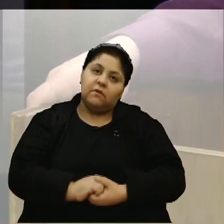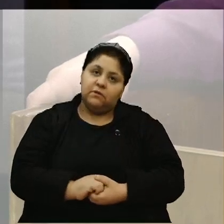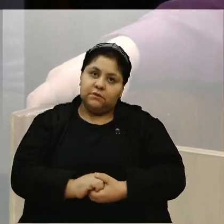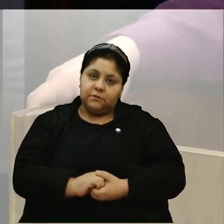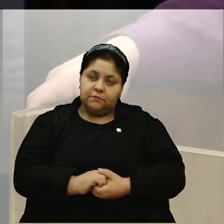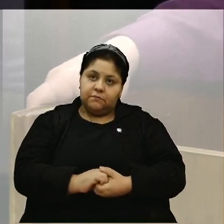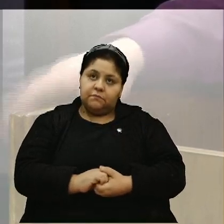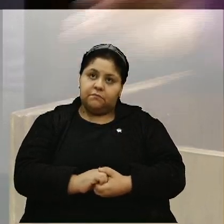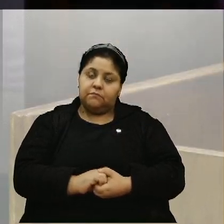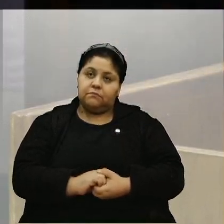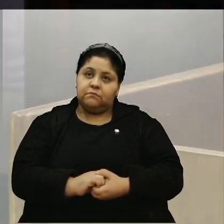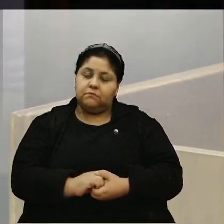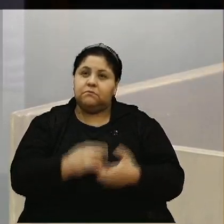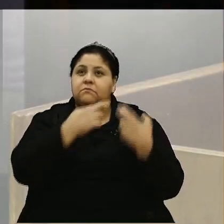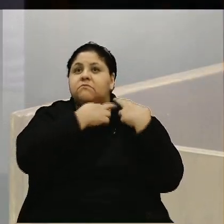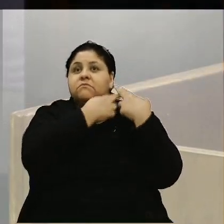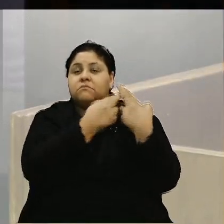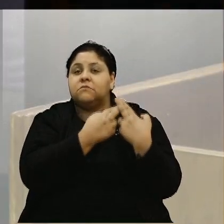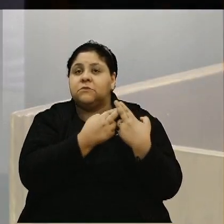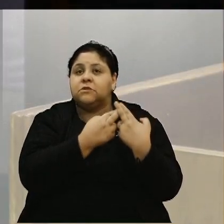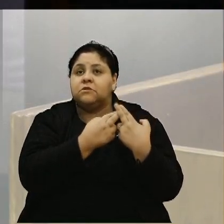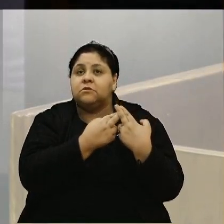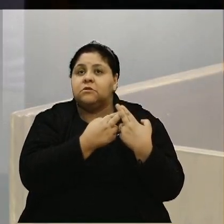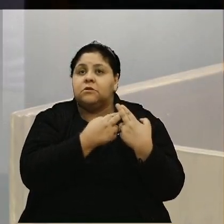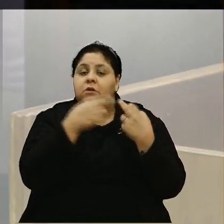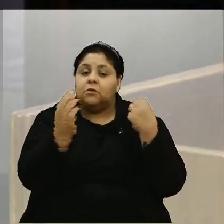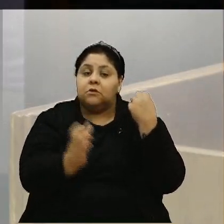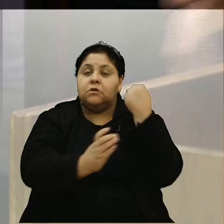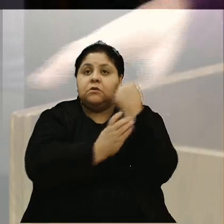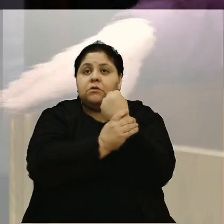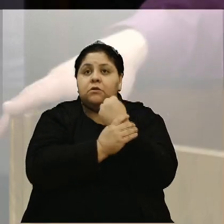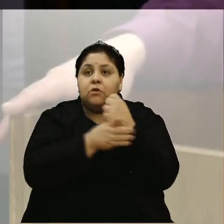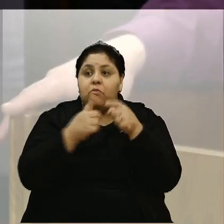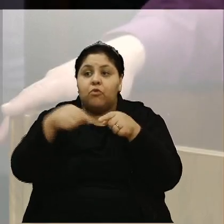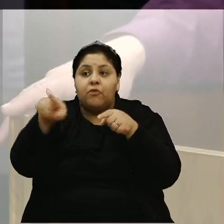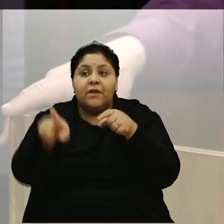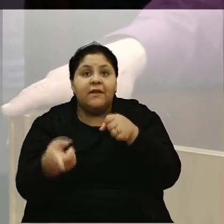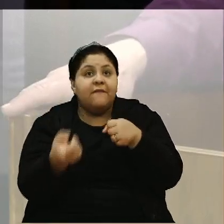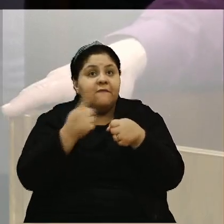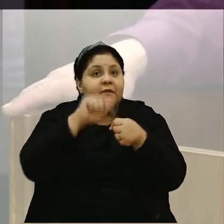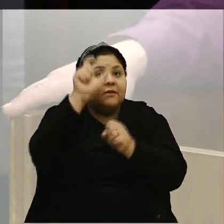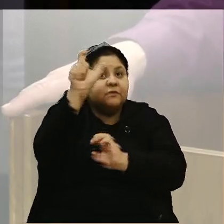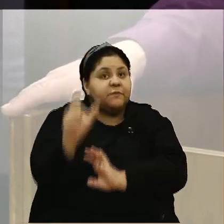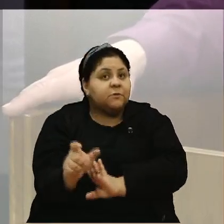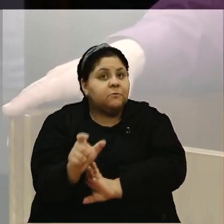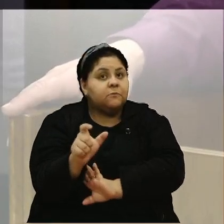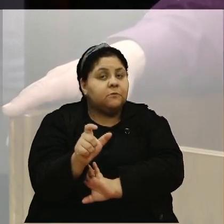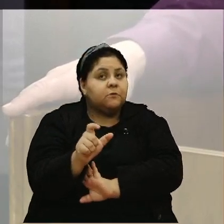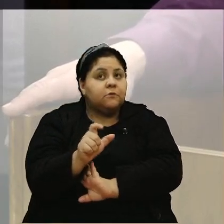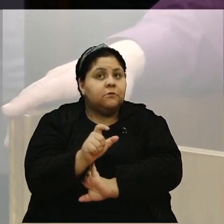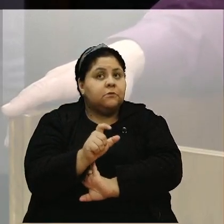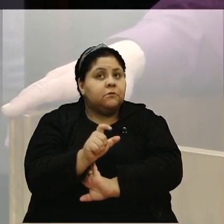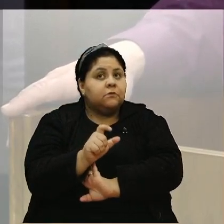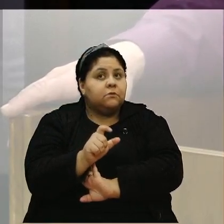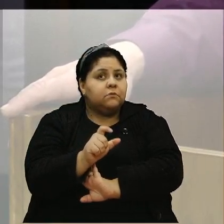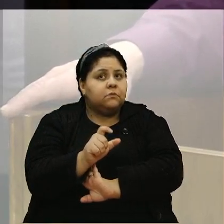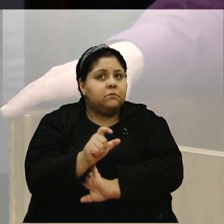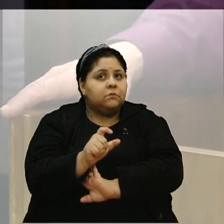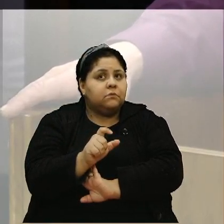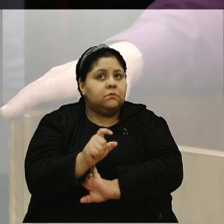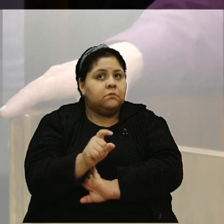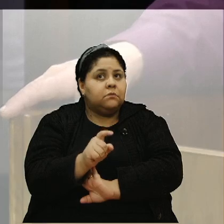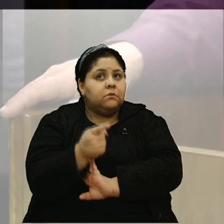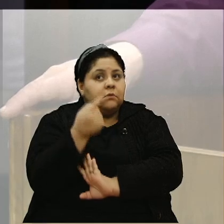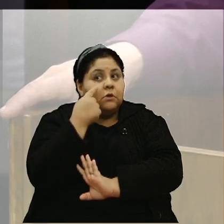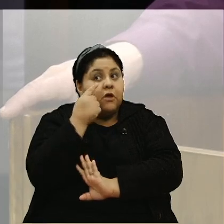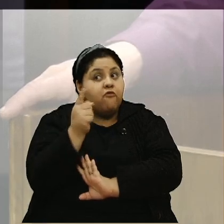A responsabilidade é que aquilo lá é garantido para o ir e vir. No modelo talvez lá. Isso eu vejo que é